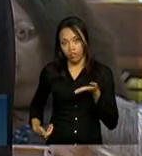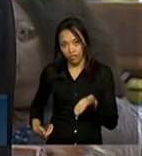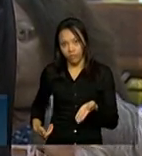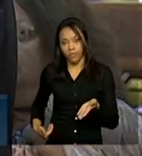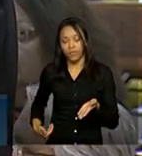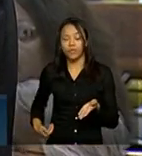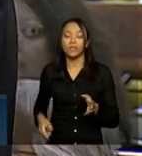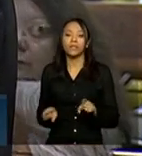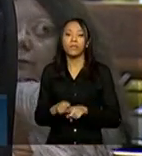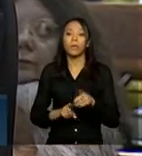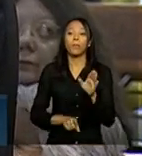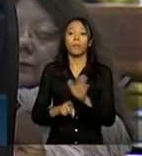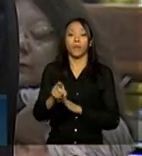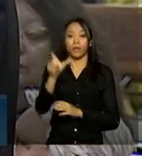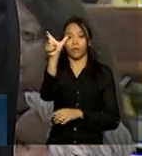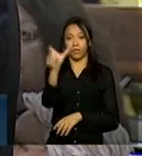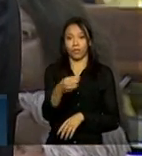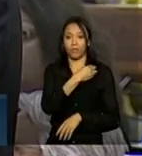para a ministra Miriam, se